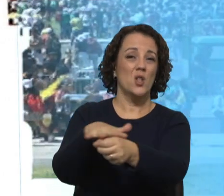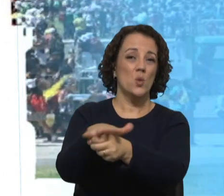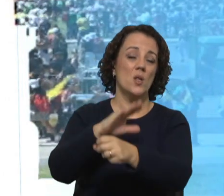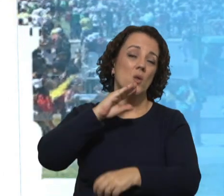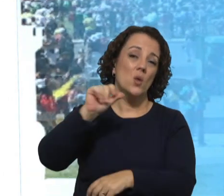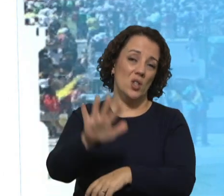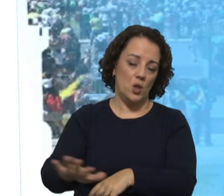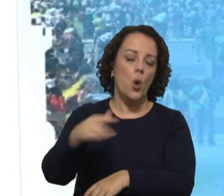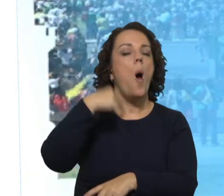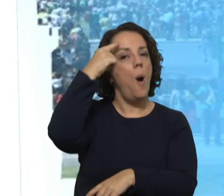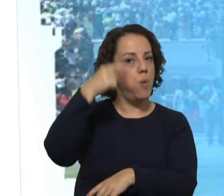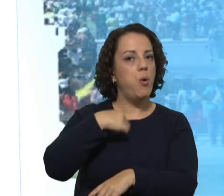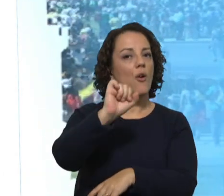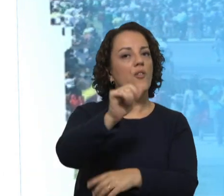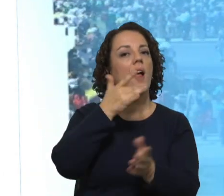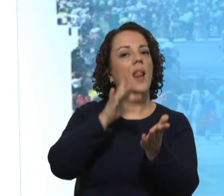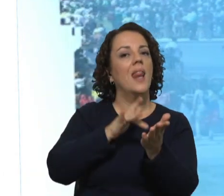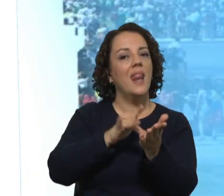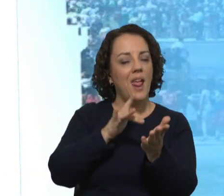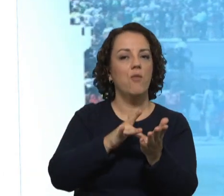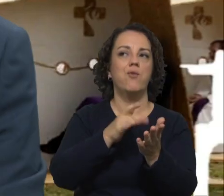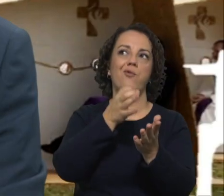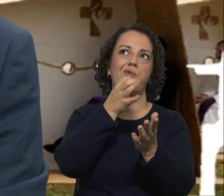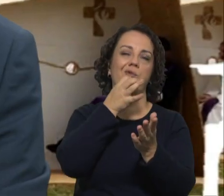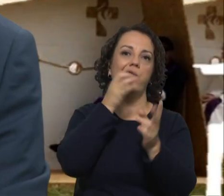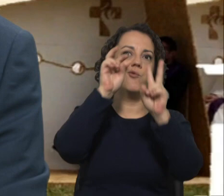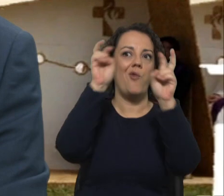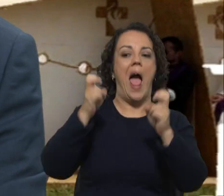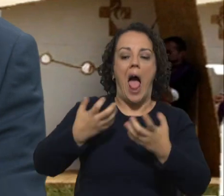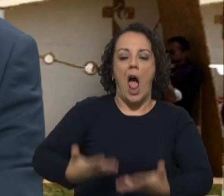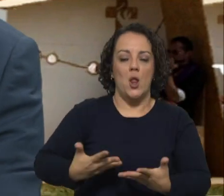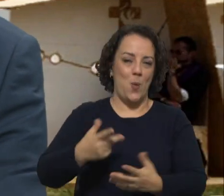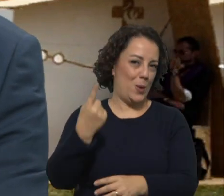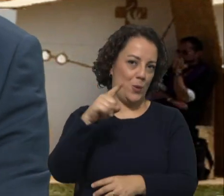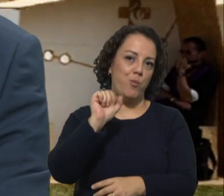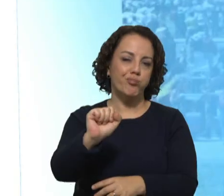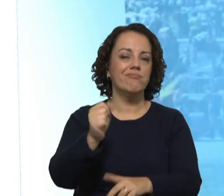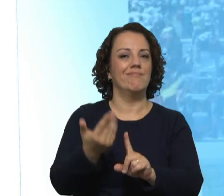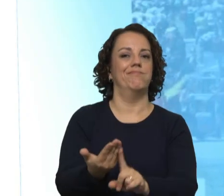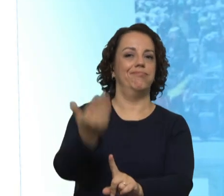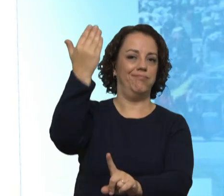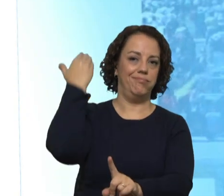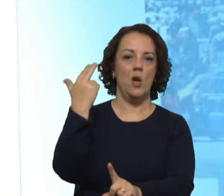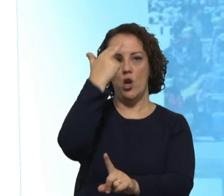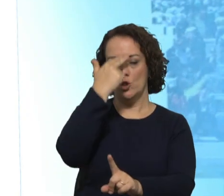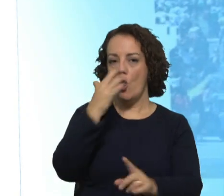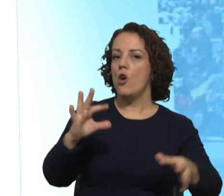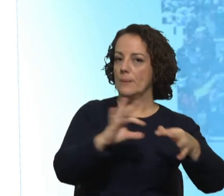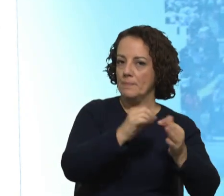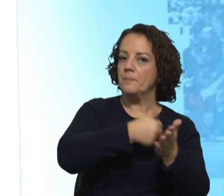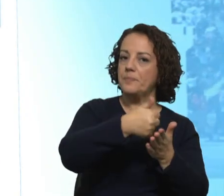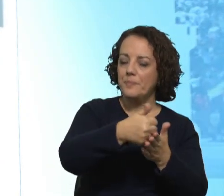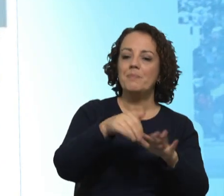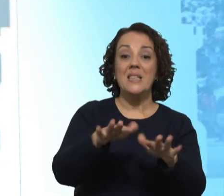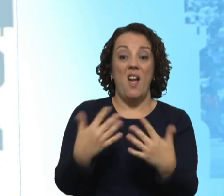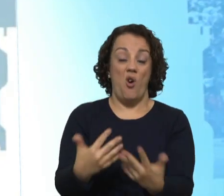livro não chega aos dias de hoje, à fase contemporânea, mas como é que acompanha